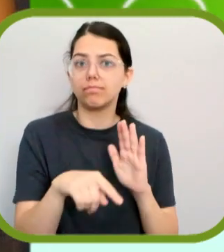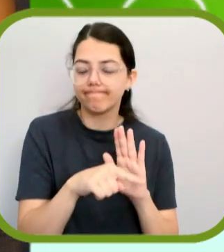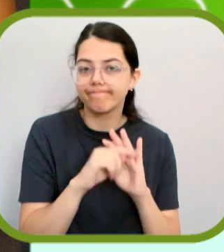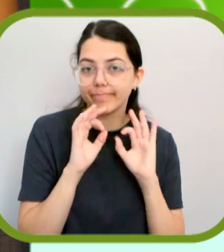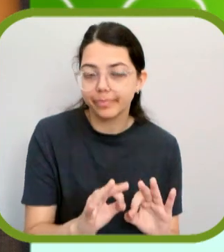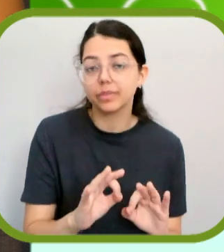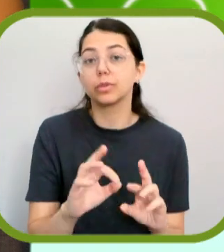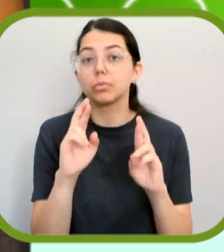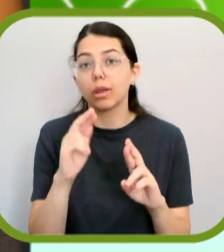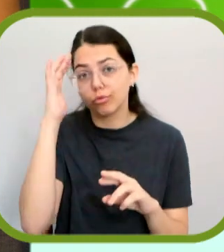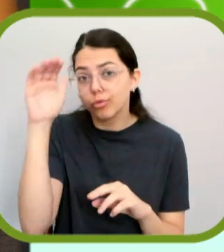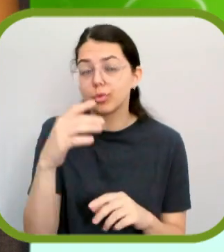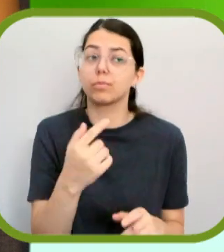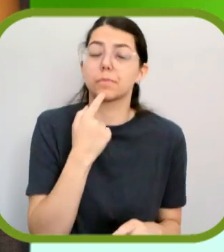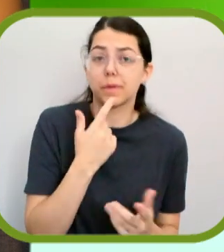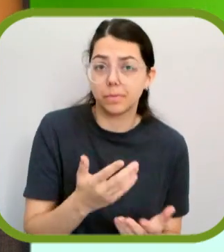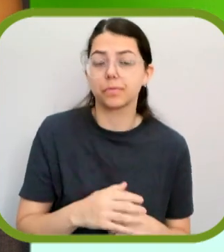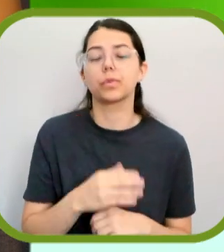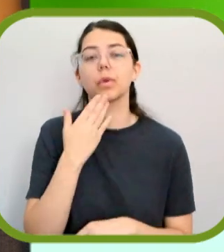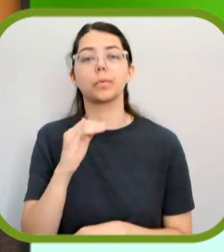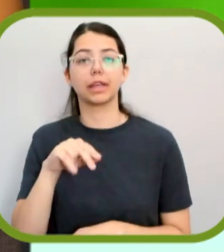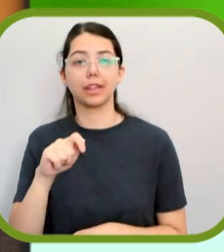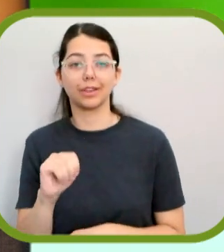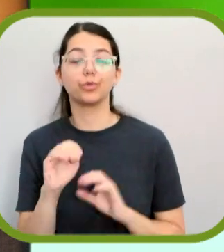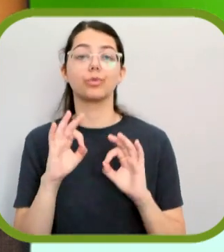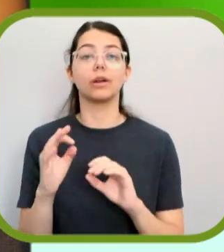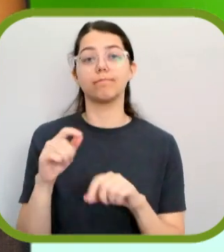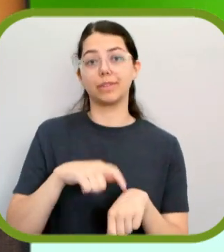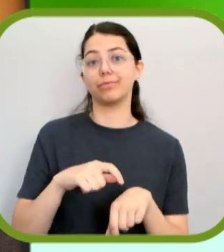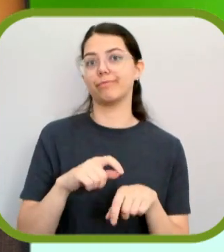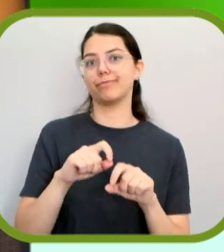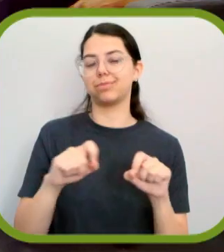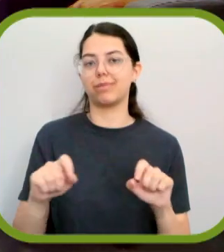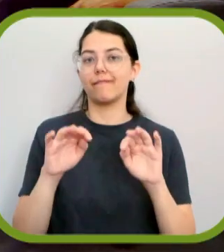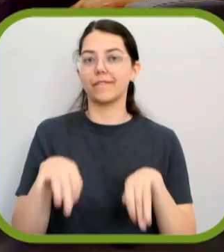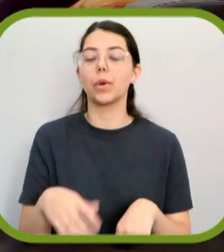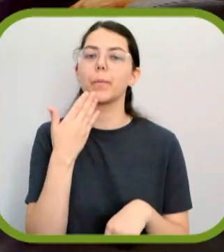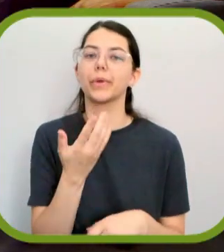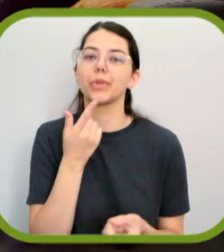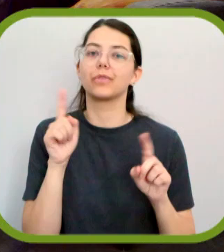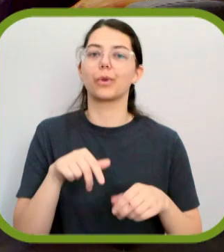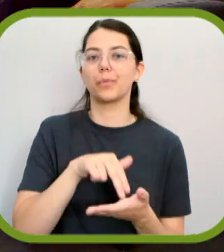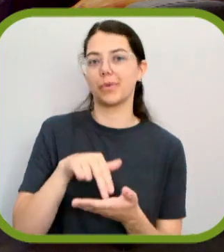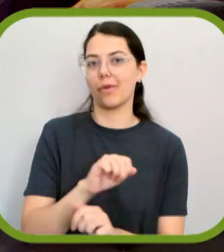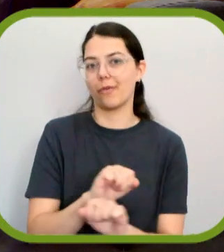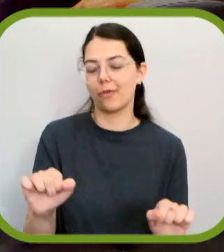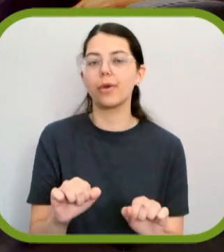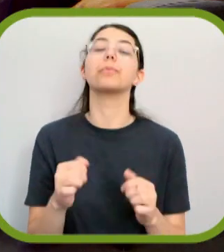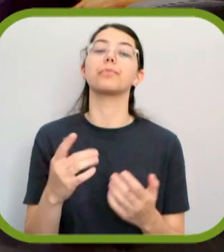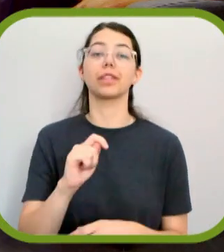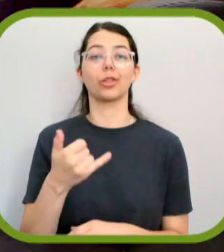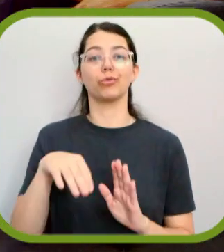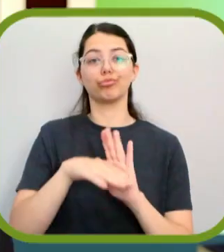mulheres, mas também para eles. E eu espero que, eventualmente, eles percebam isso. Obrigada, Inês. Chegamos então ao fim do nosso tempo. Quero agradecer mais uma vez pela